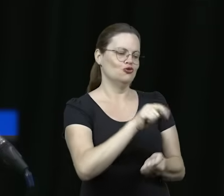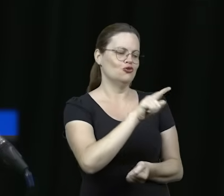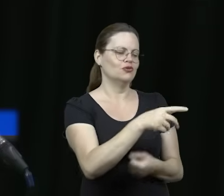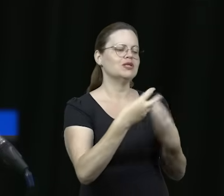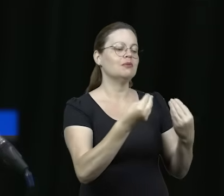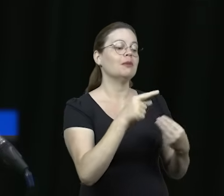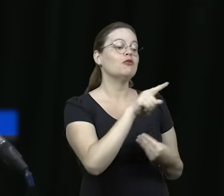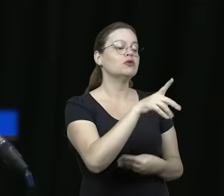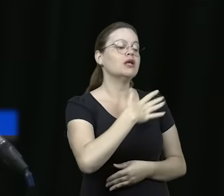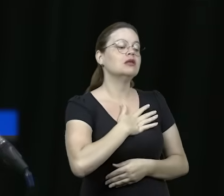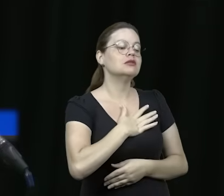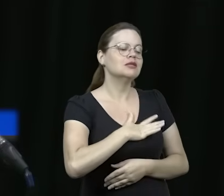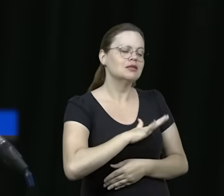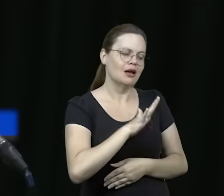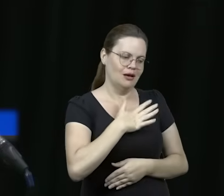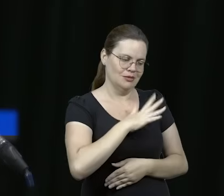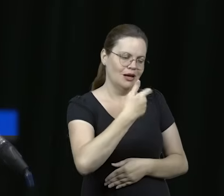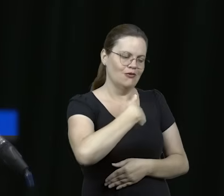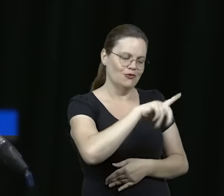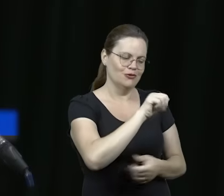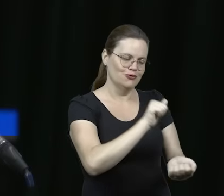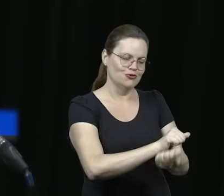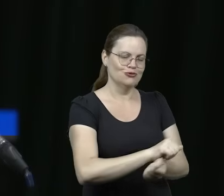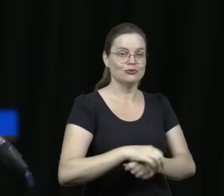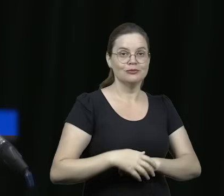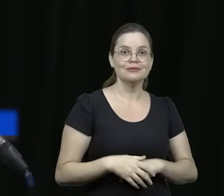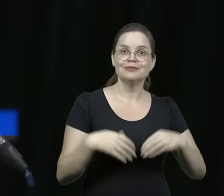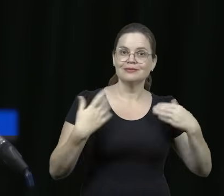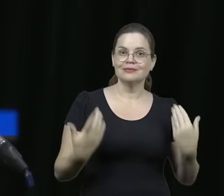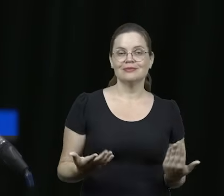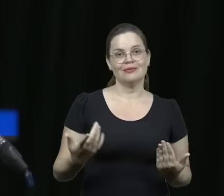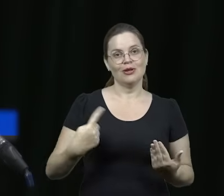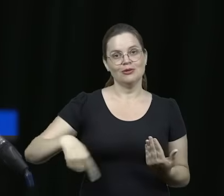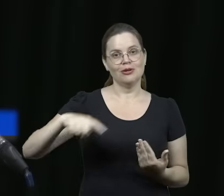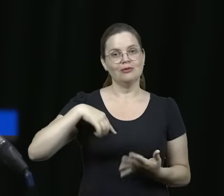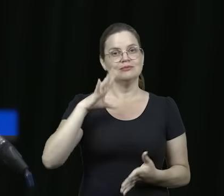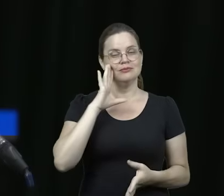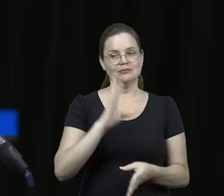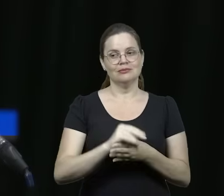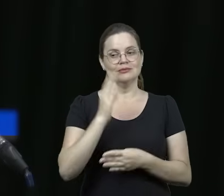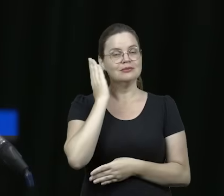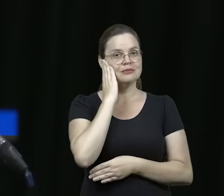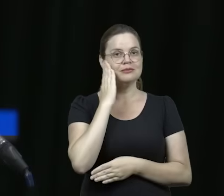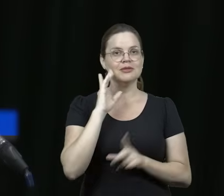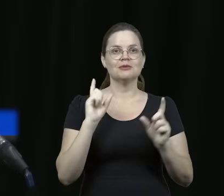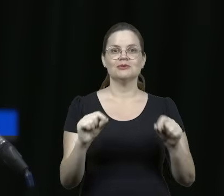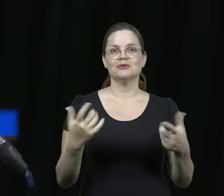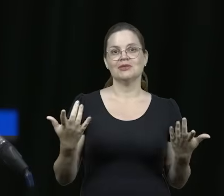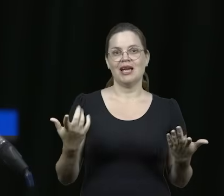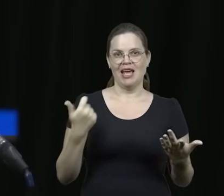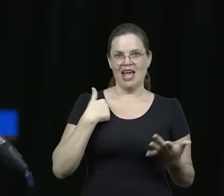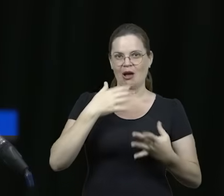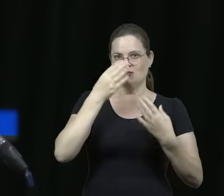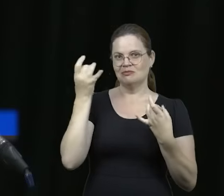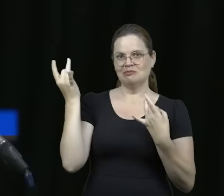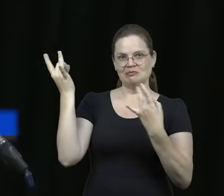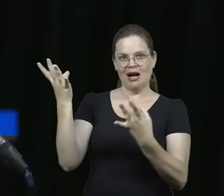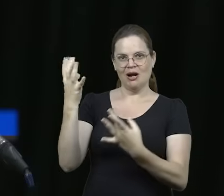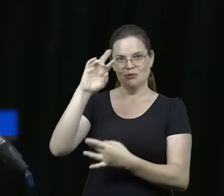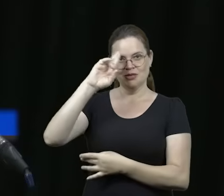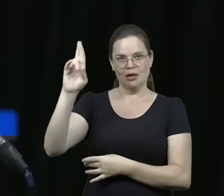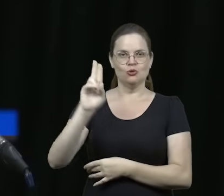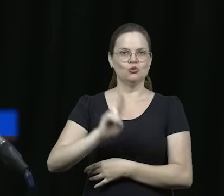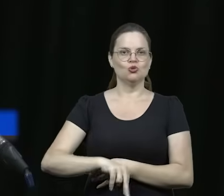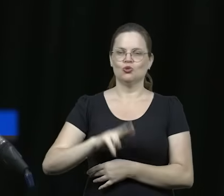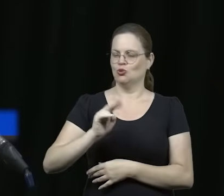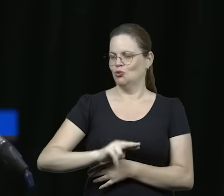uma coisa que nós, meus amados, jamais podemos abrir mão, né, pastor Leonardo, é da presença do Senhor. O bem